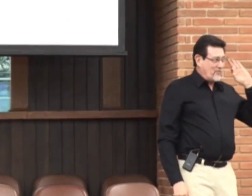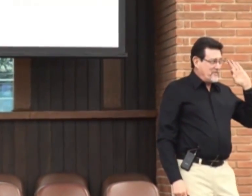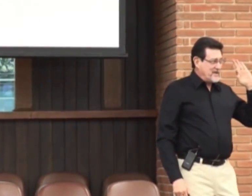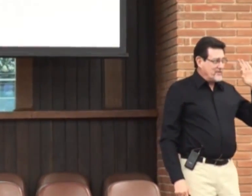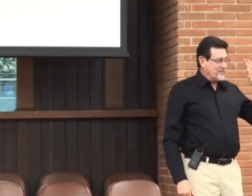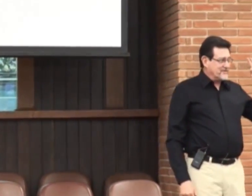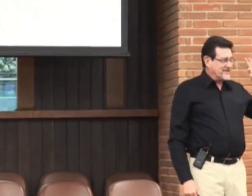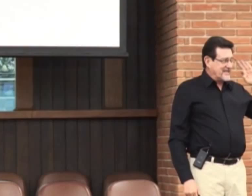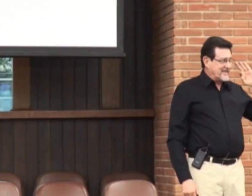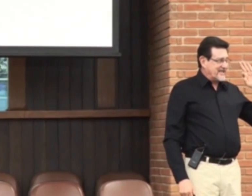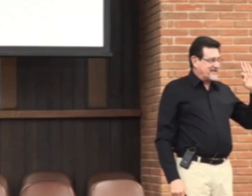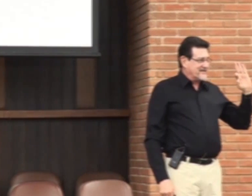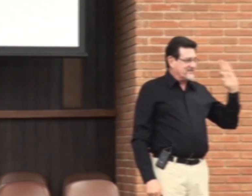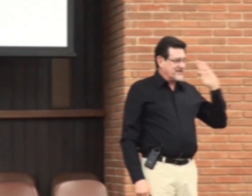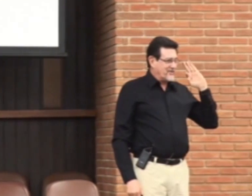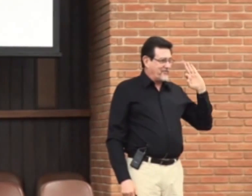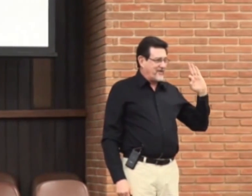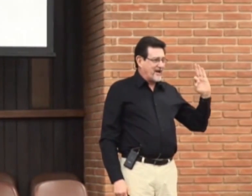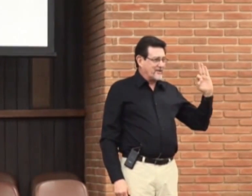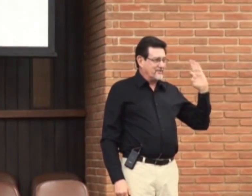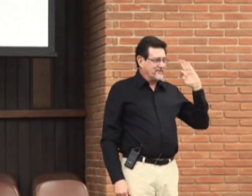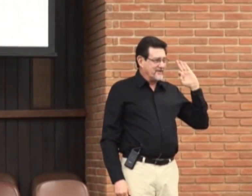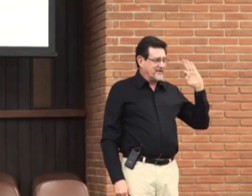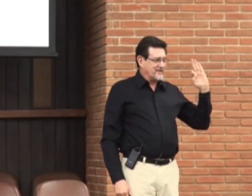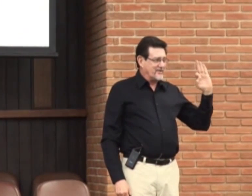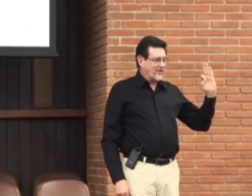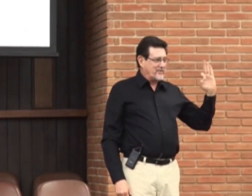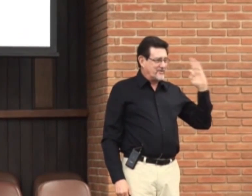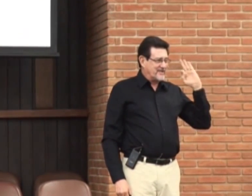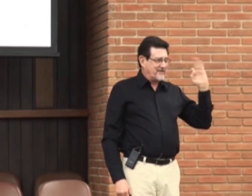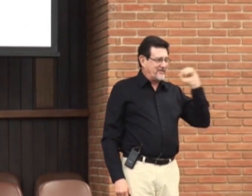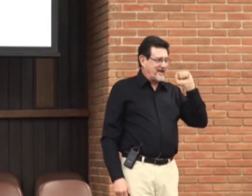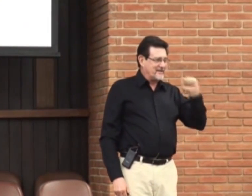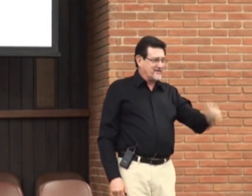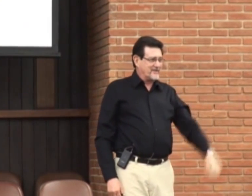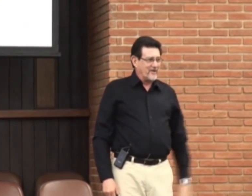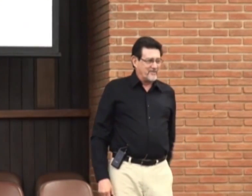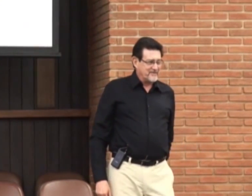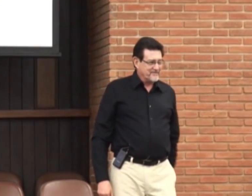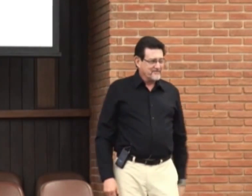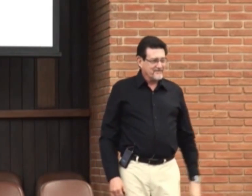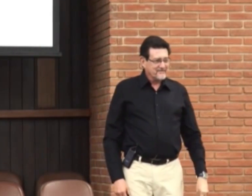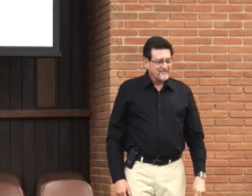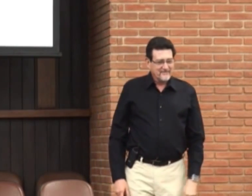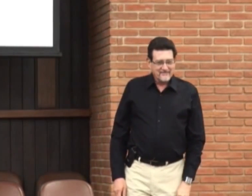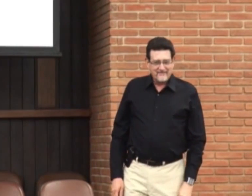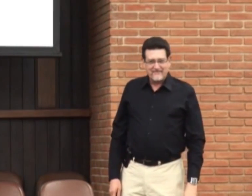3 domingos seguidos que eu falo esse nome e o significado desse nome.